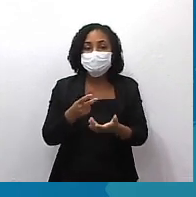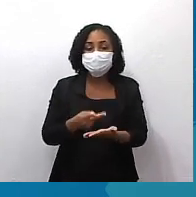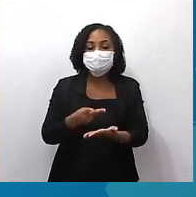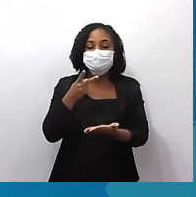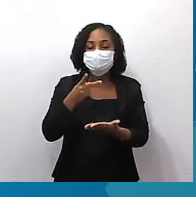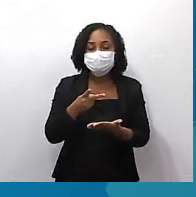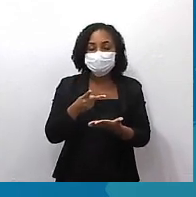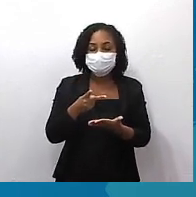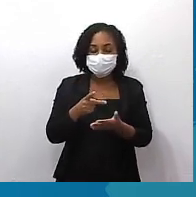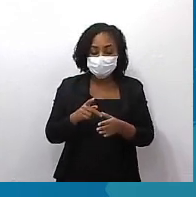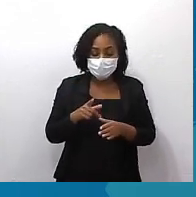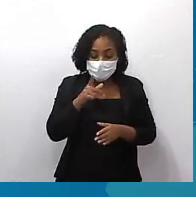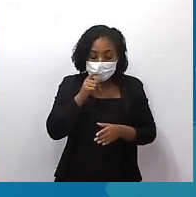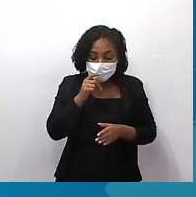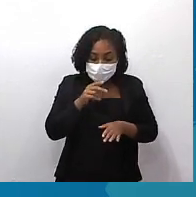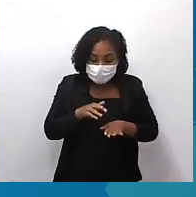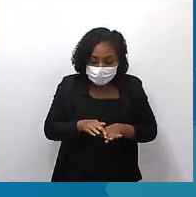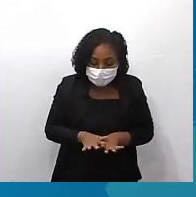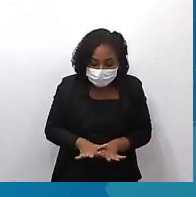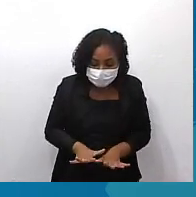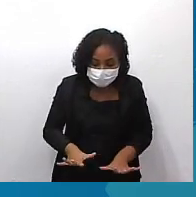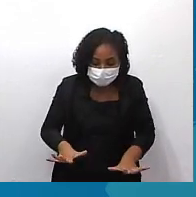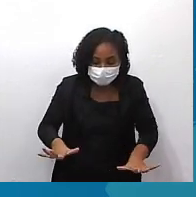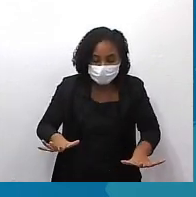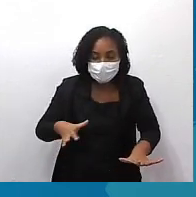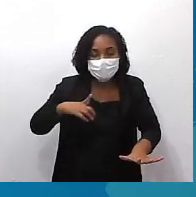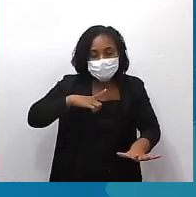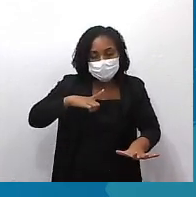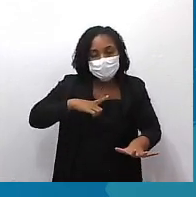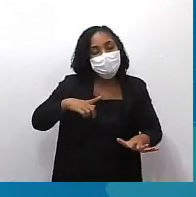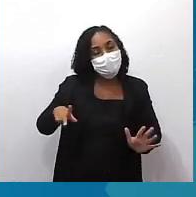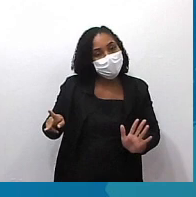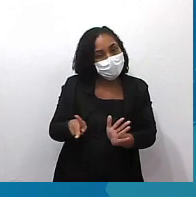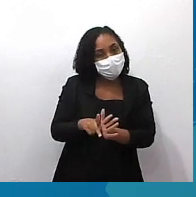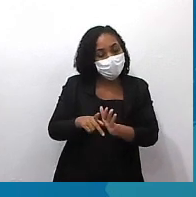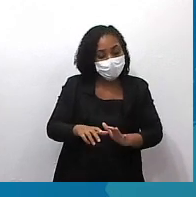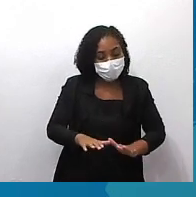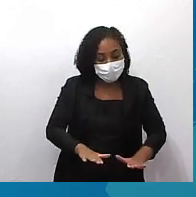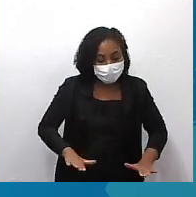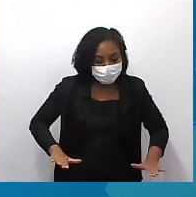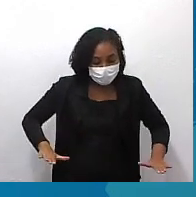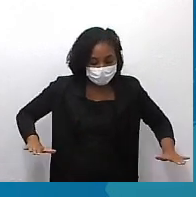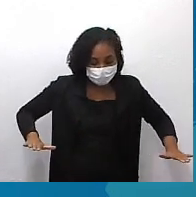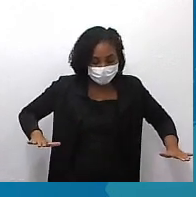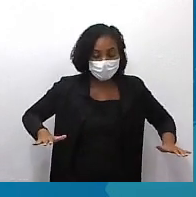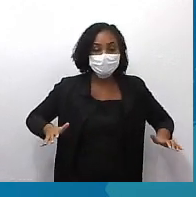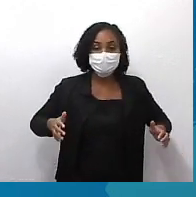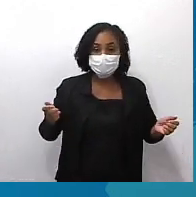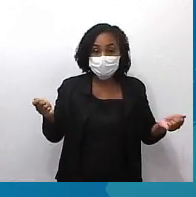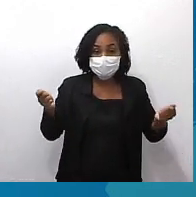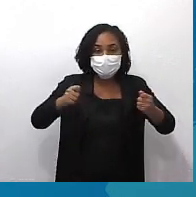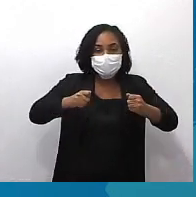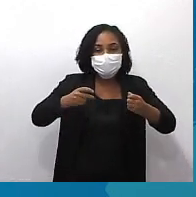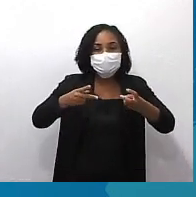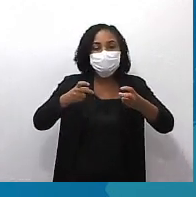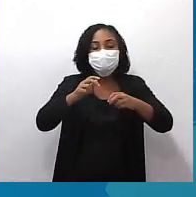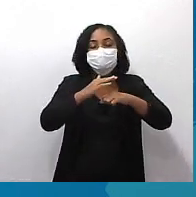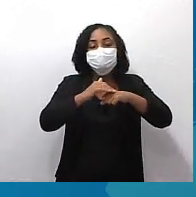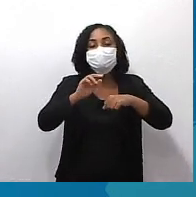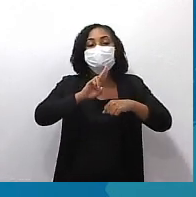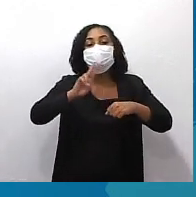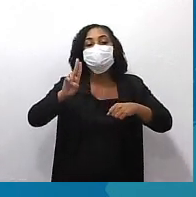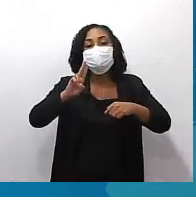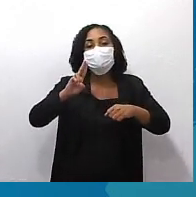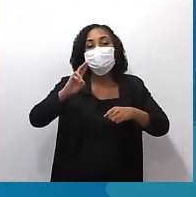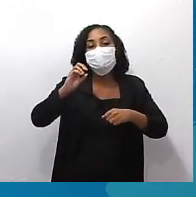os lençóis freáticos. Esses lençóis em regiões mais baixas, eles vão aflorar, o que a gente chama hoje de